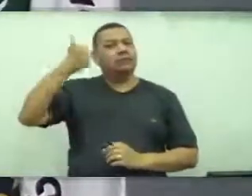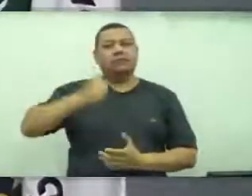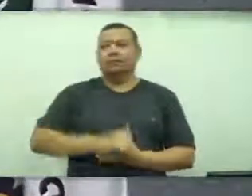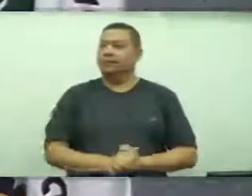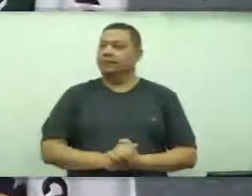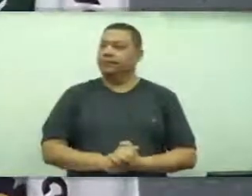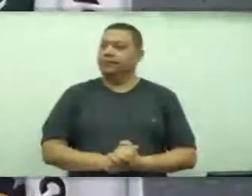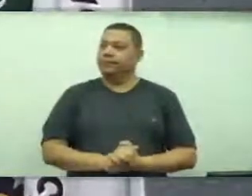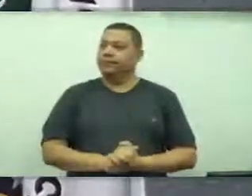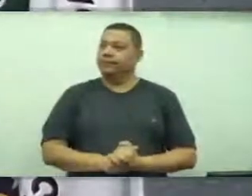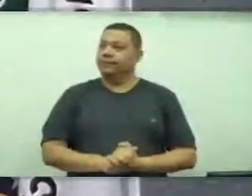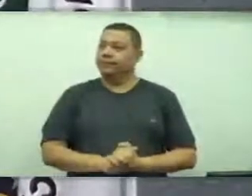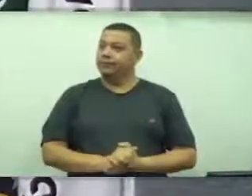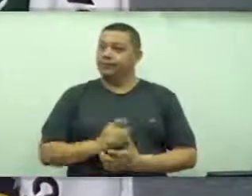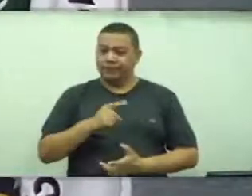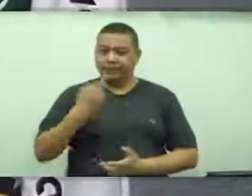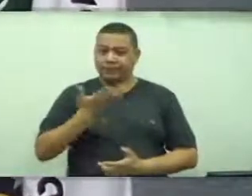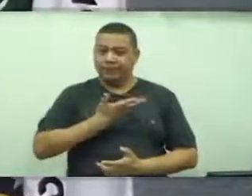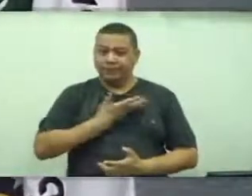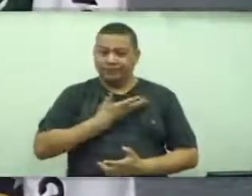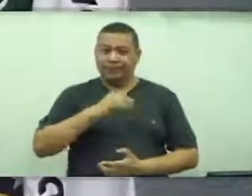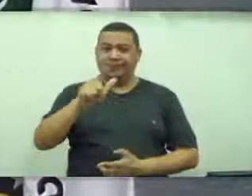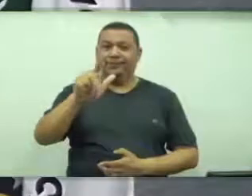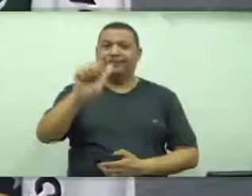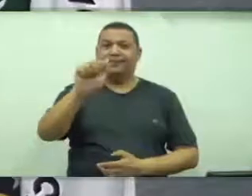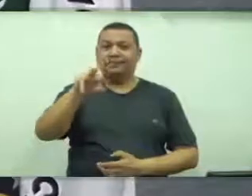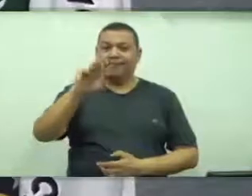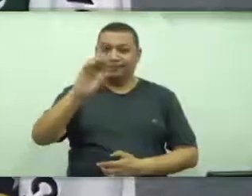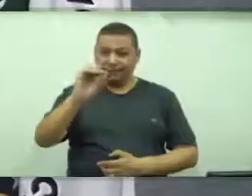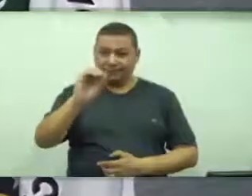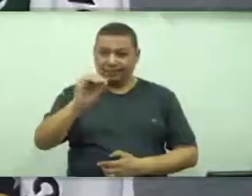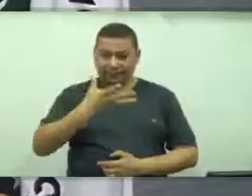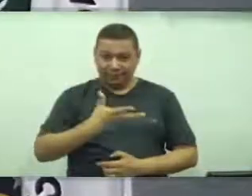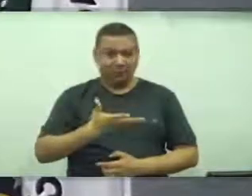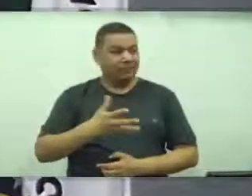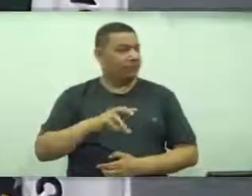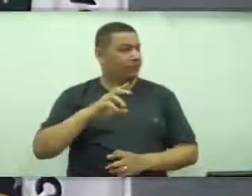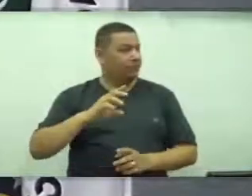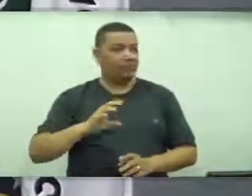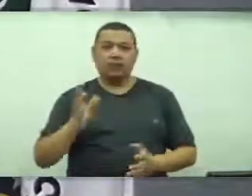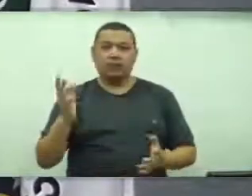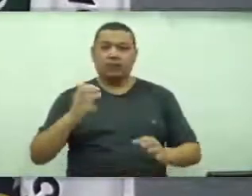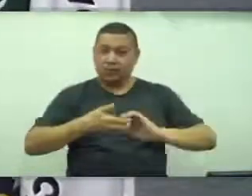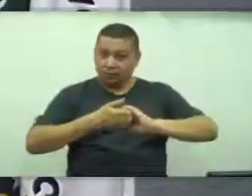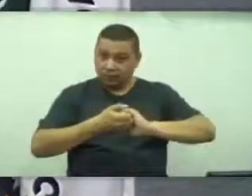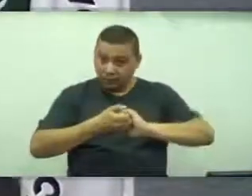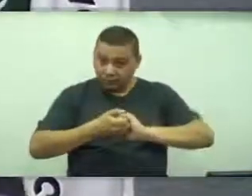Em nome do nosso companheiro amigo Lauro, cumprimento todos os vereadores.